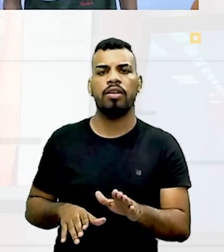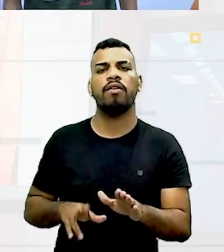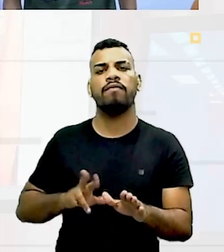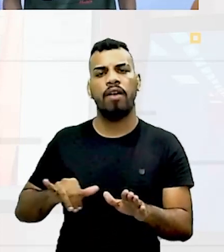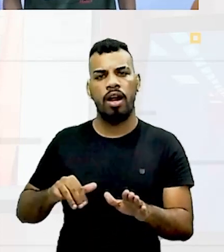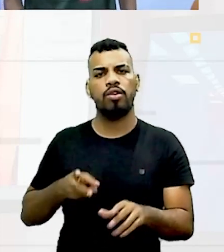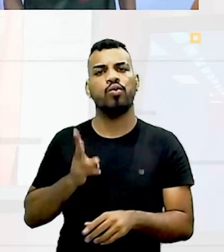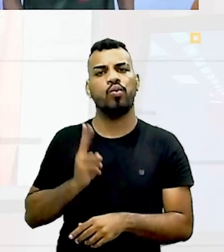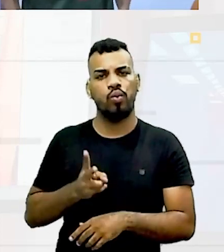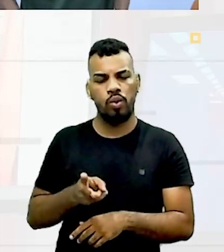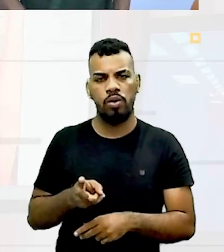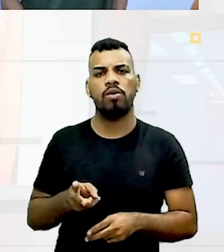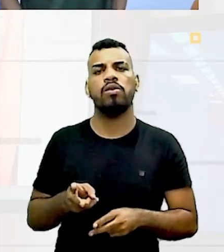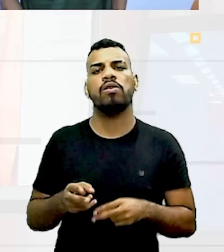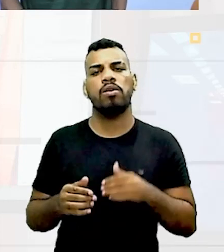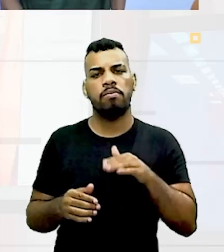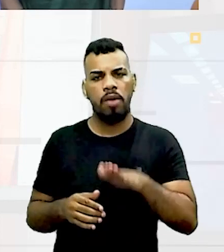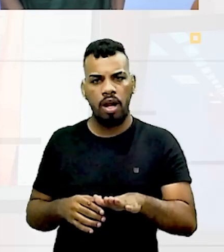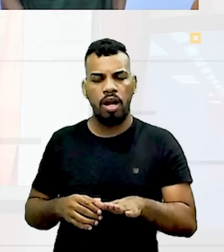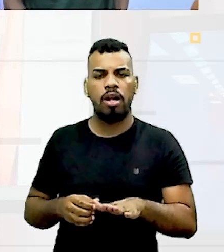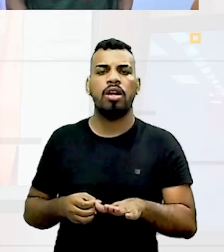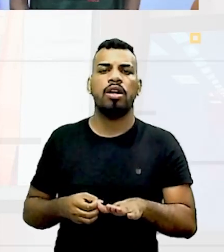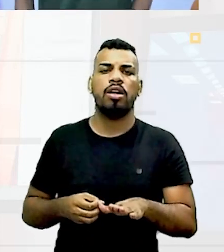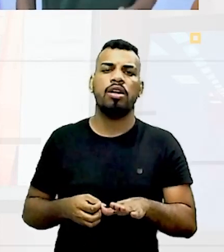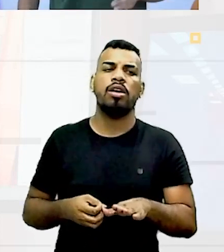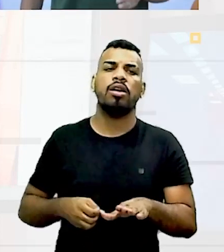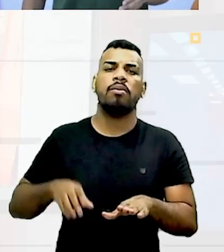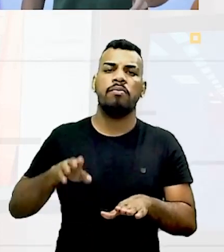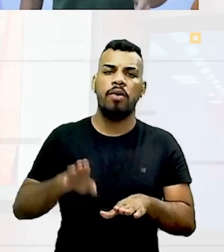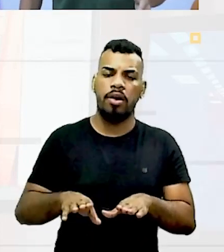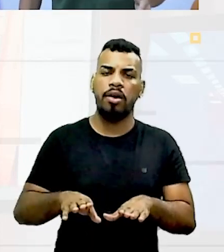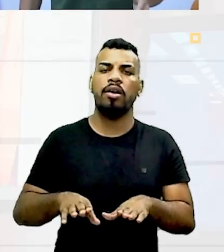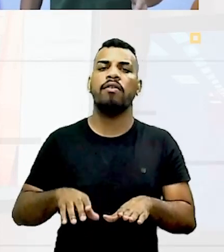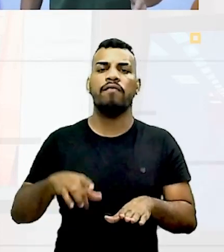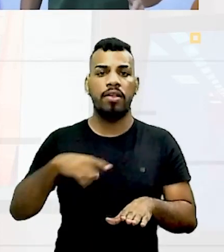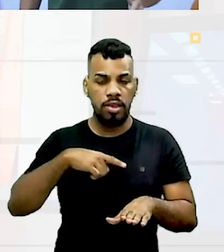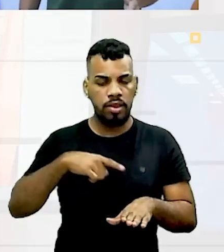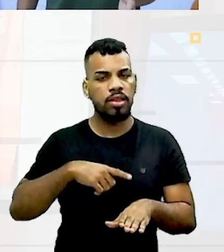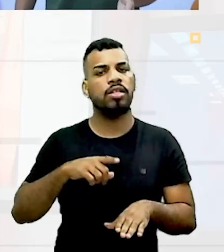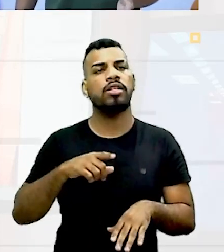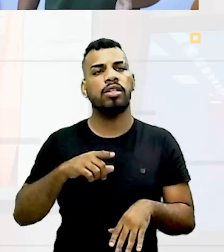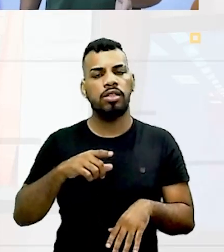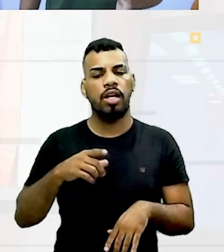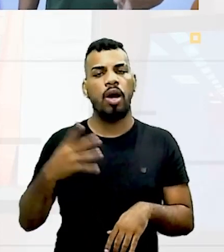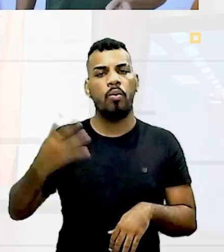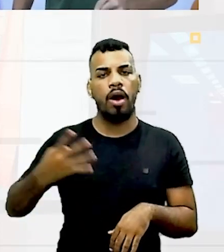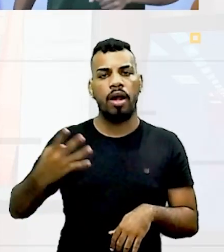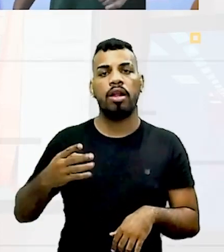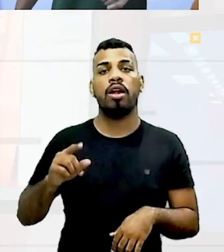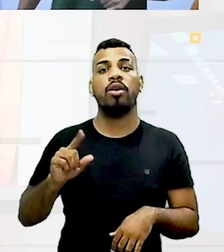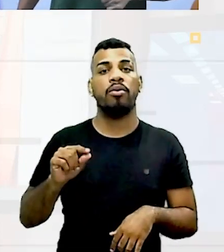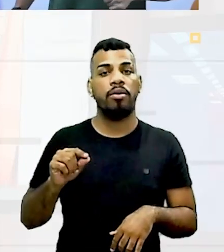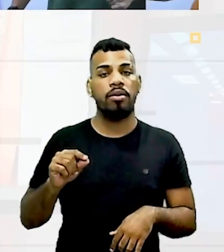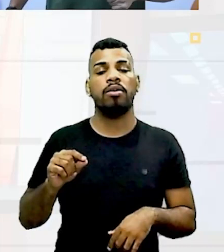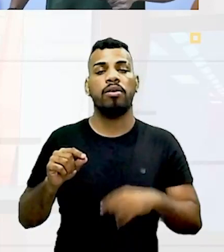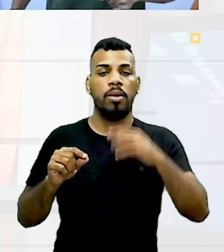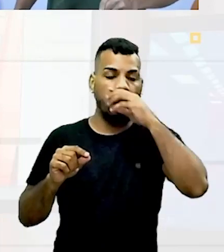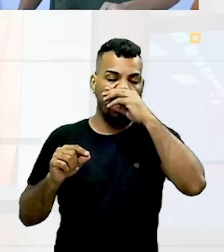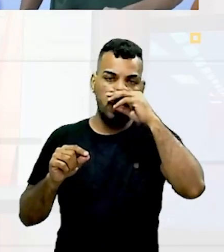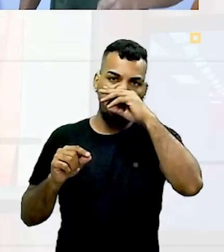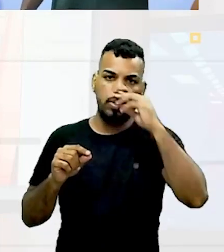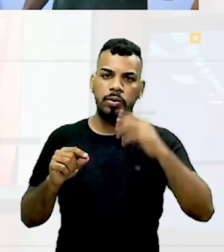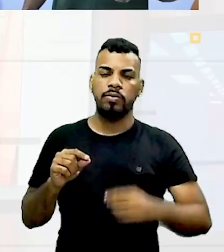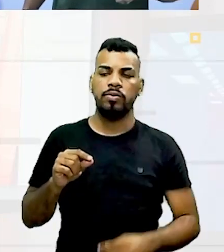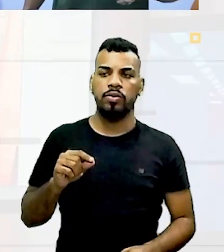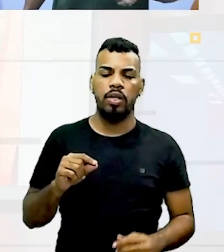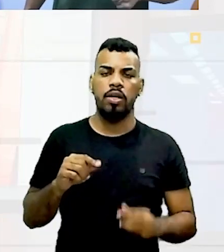ter a continuação, botando um passo para frente, e você vai ter a quarta parte, que seria ele no